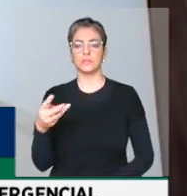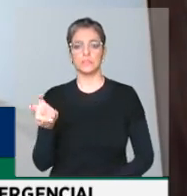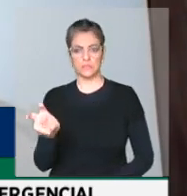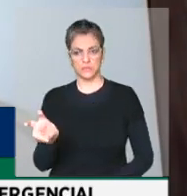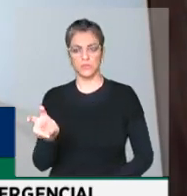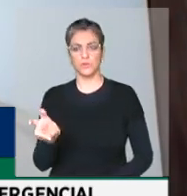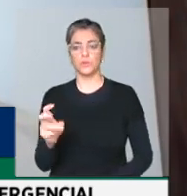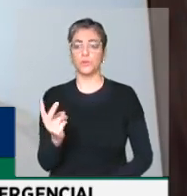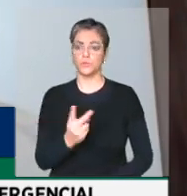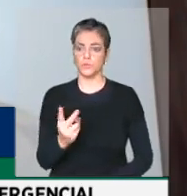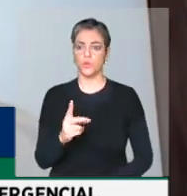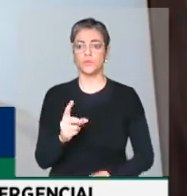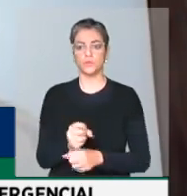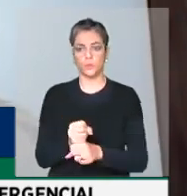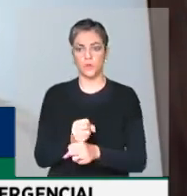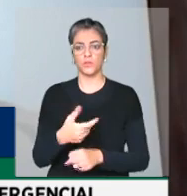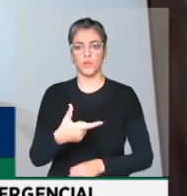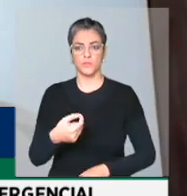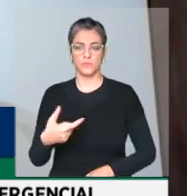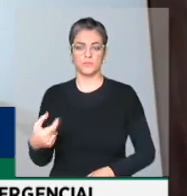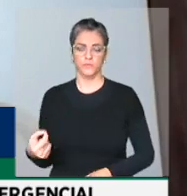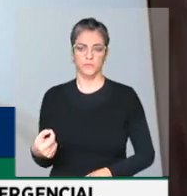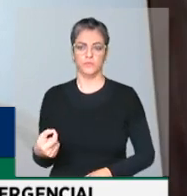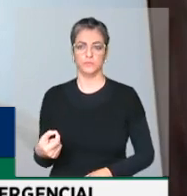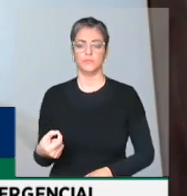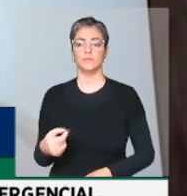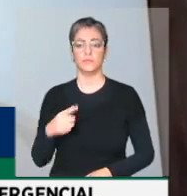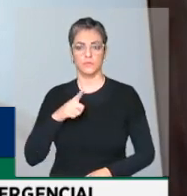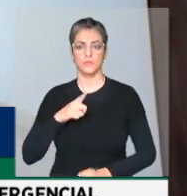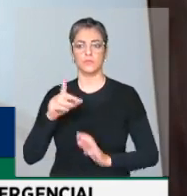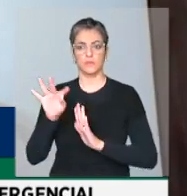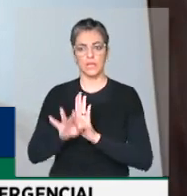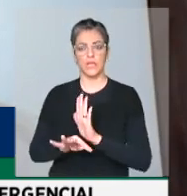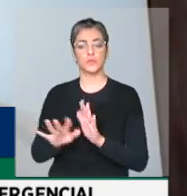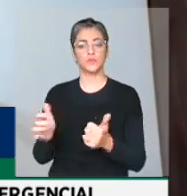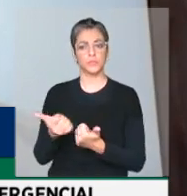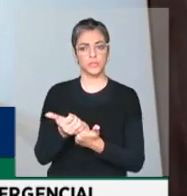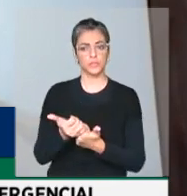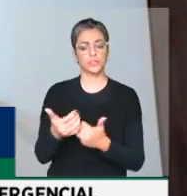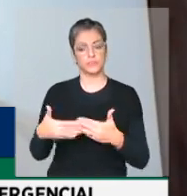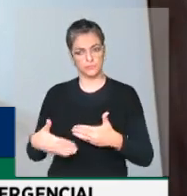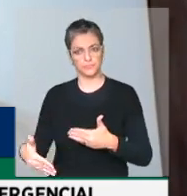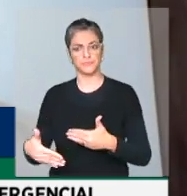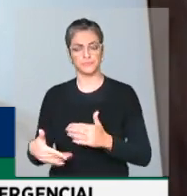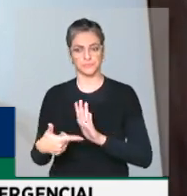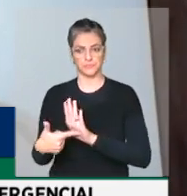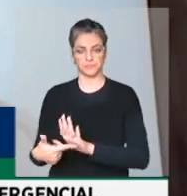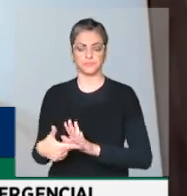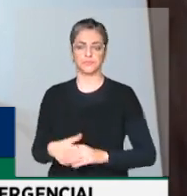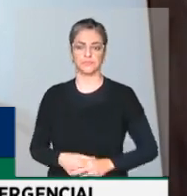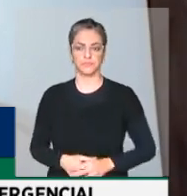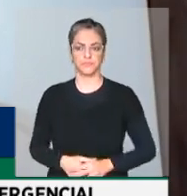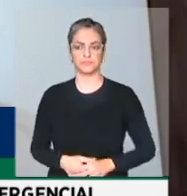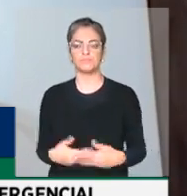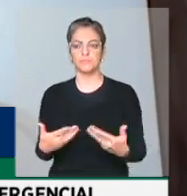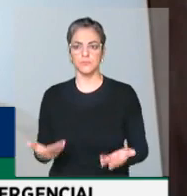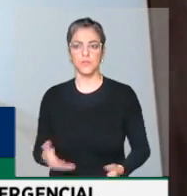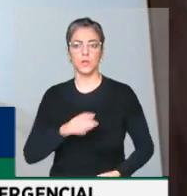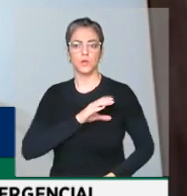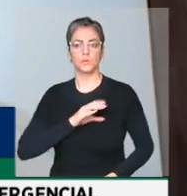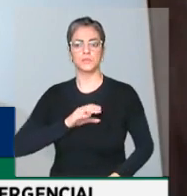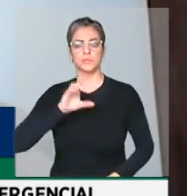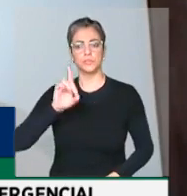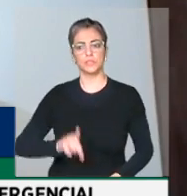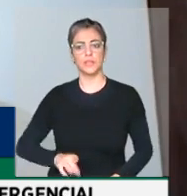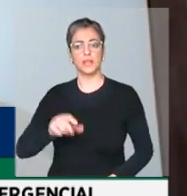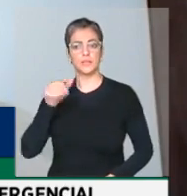2835, ambos de 2020, na forma do substitutivo que propomos a seguir. Dessa forma, no âmbito da Comissão dos Direitos